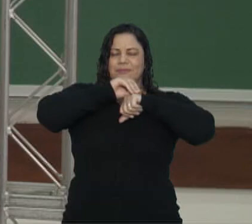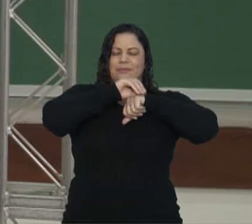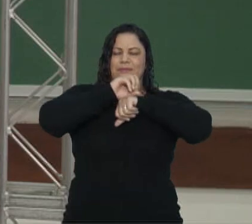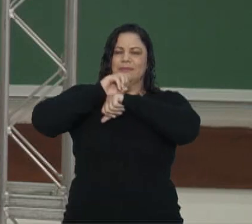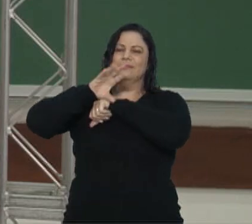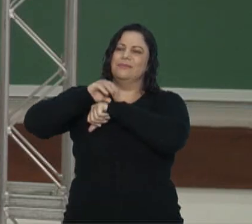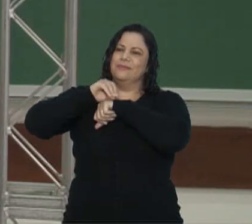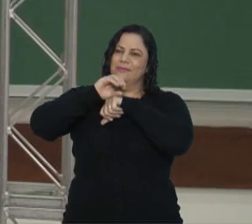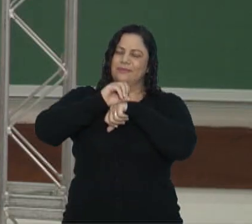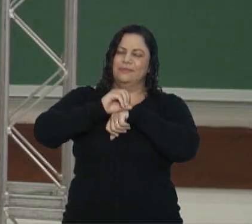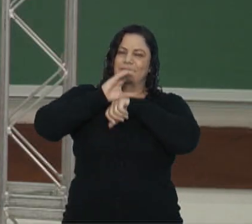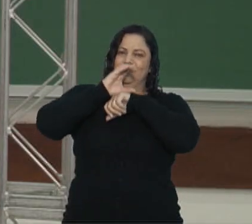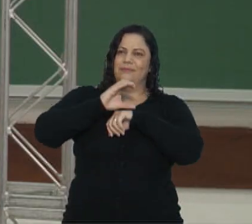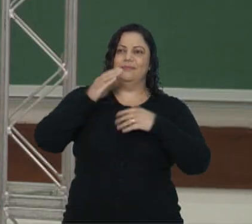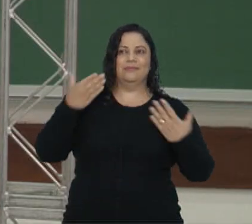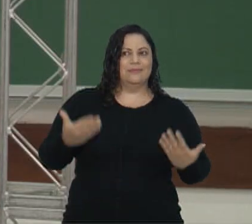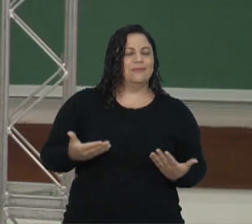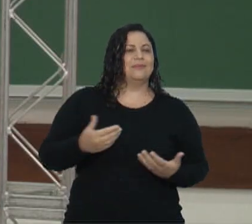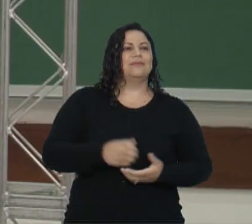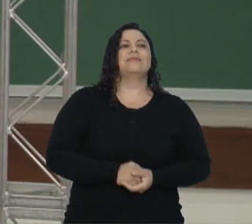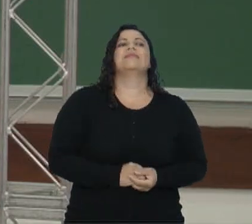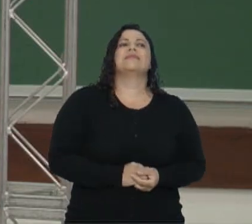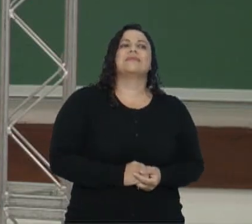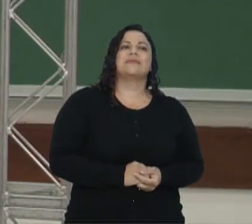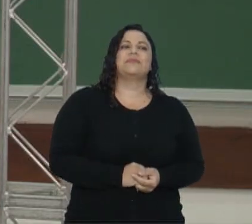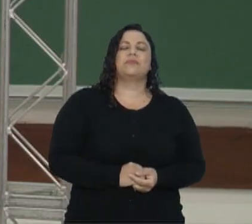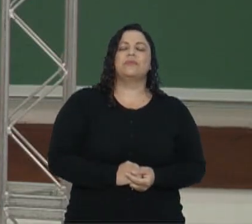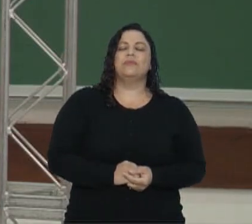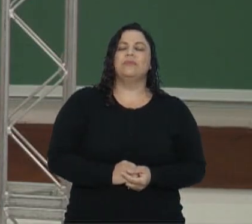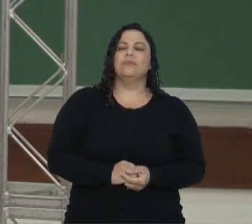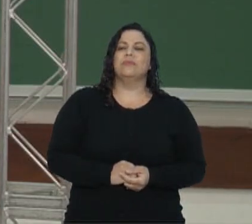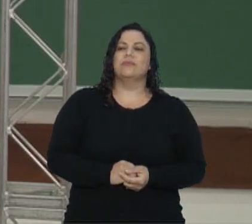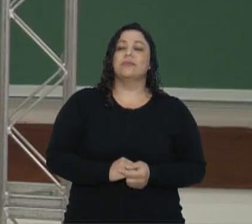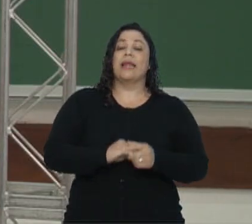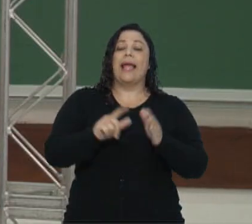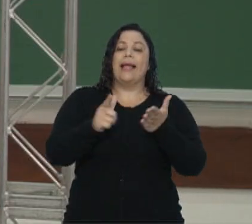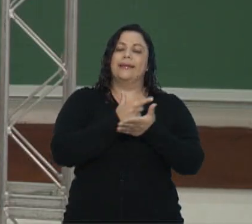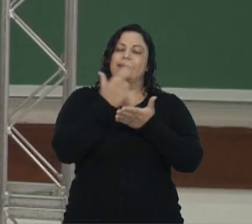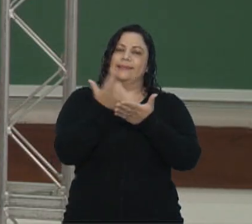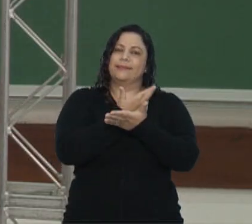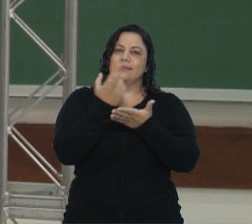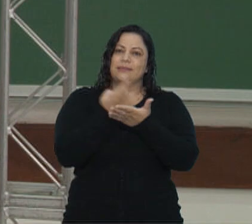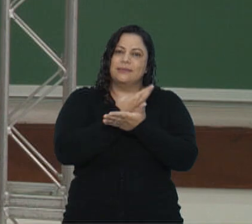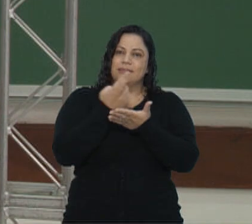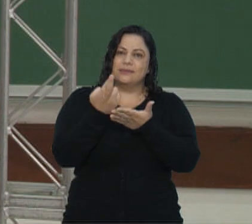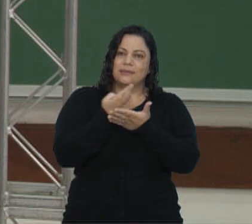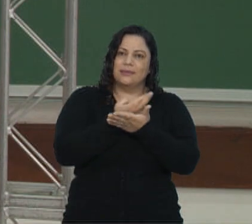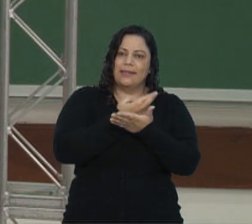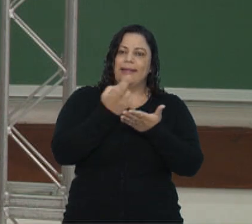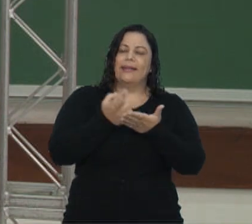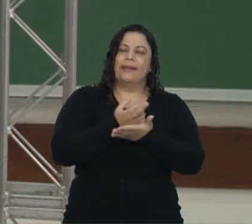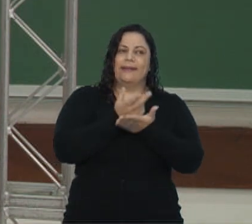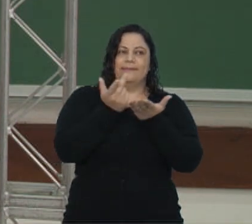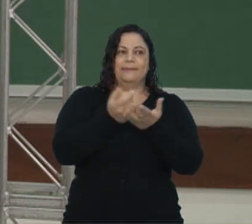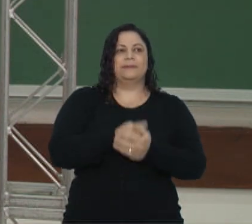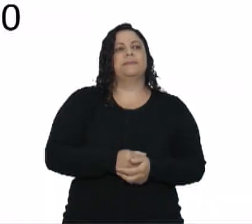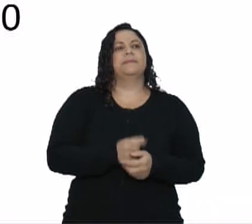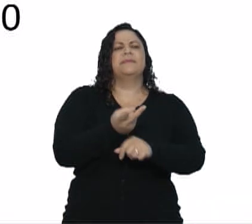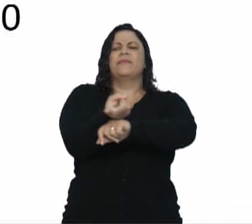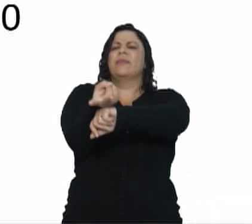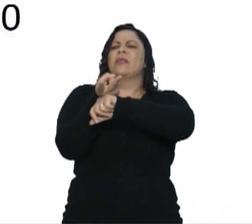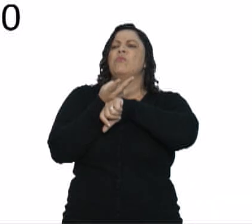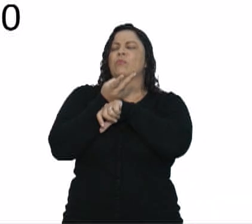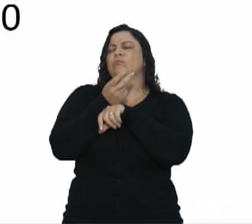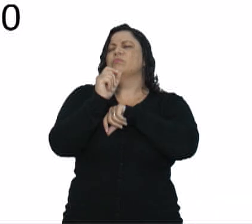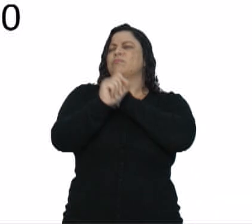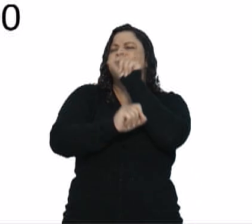Então, vamos lá. Esse texto eu tirei da super interessante, tá? E aí ele diz assim: a busca da felicidade.